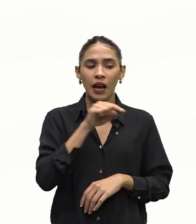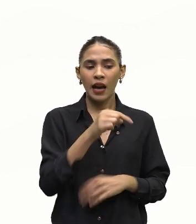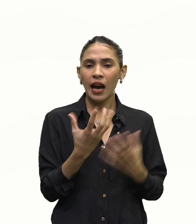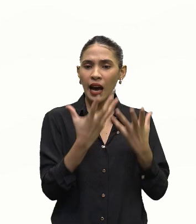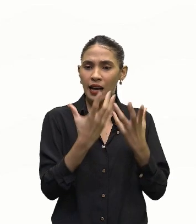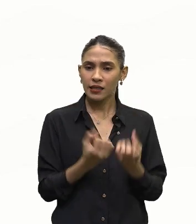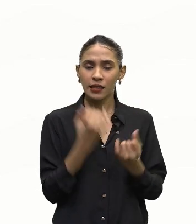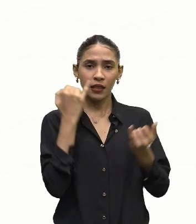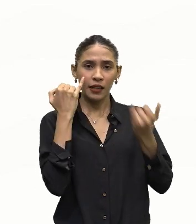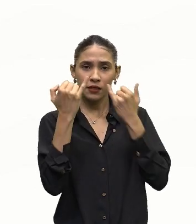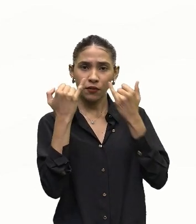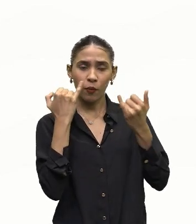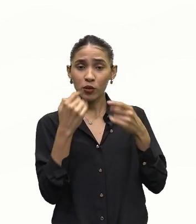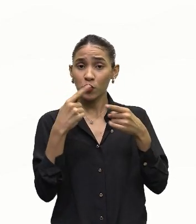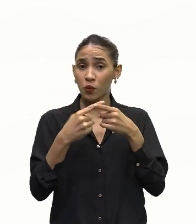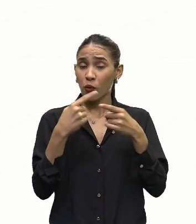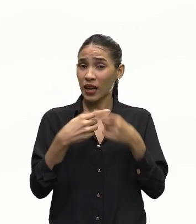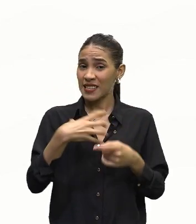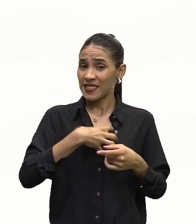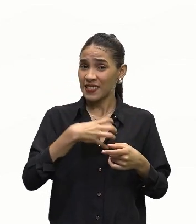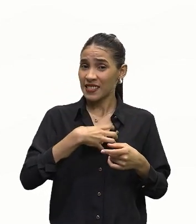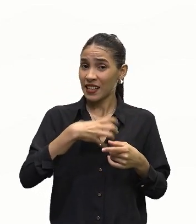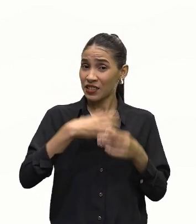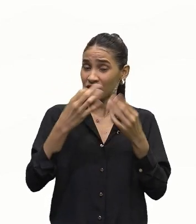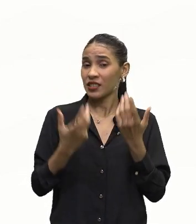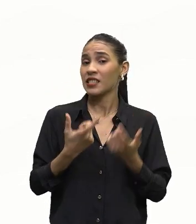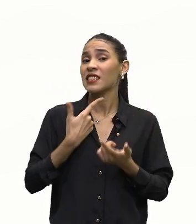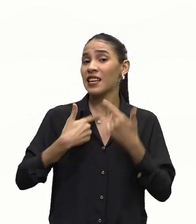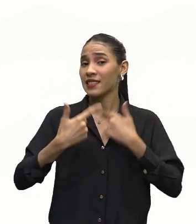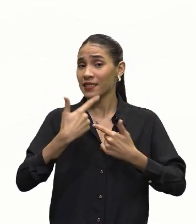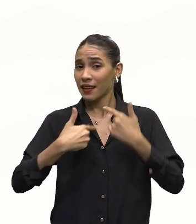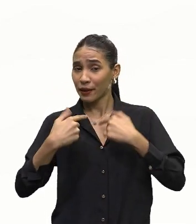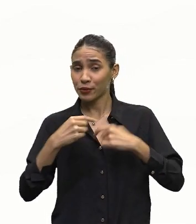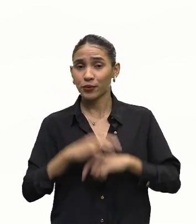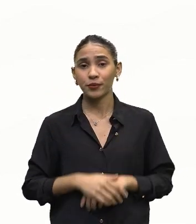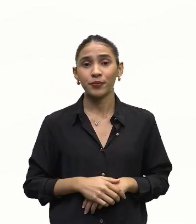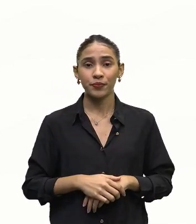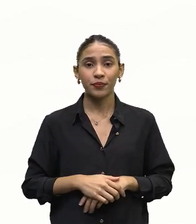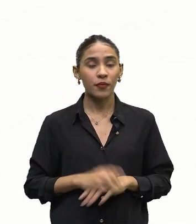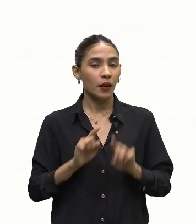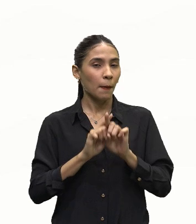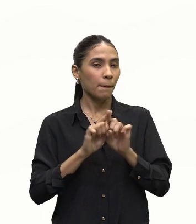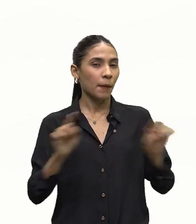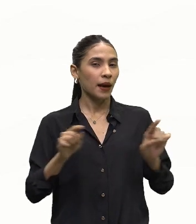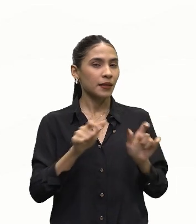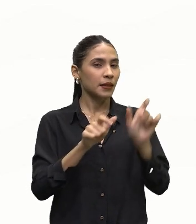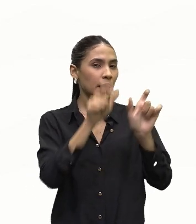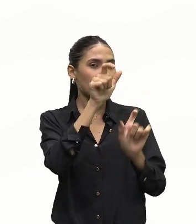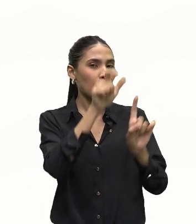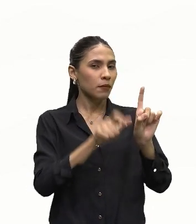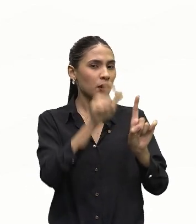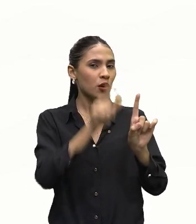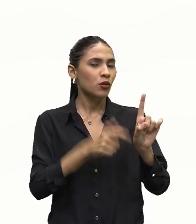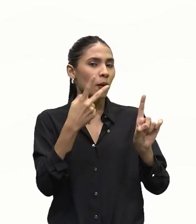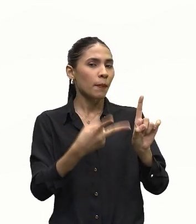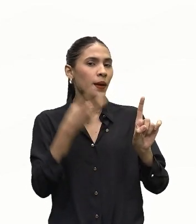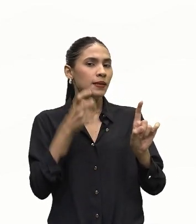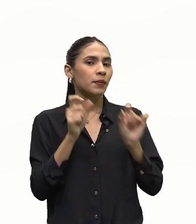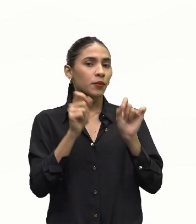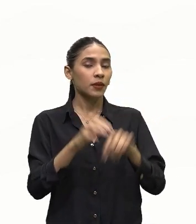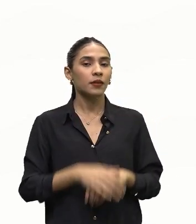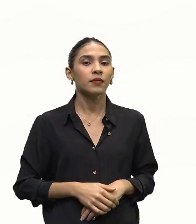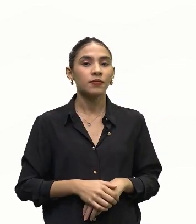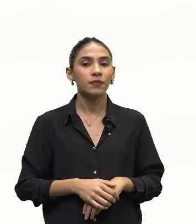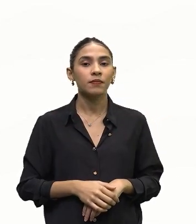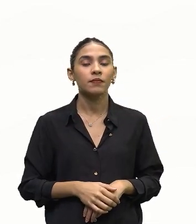que confirmam a sua vontade. Nesse caso, ele vai olhar para o quê? Ele vai olhar